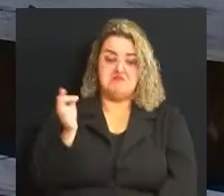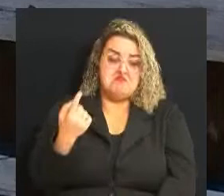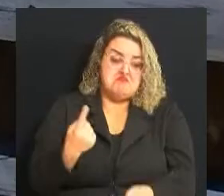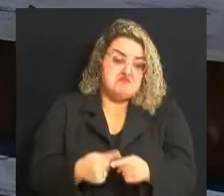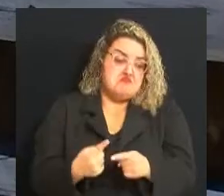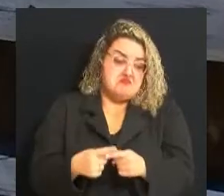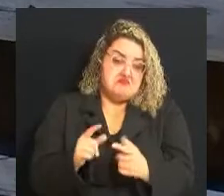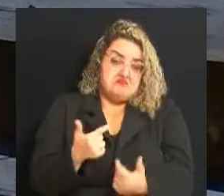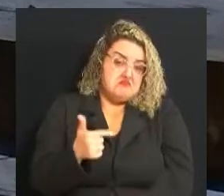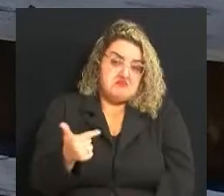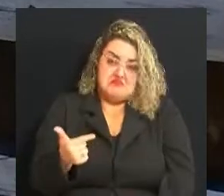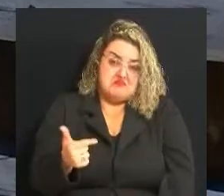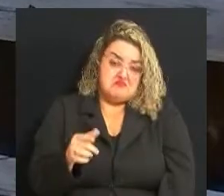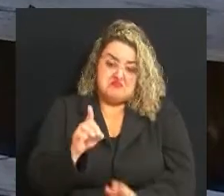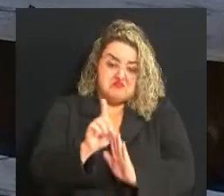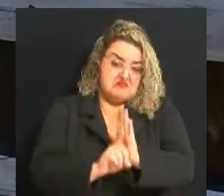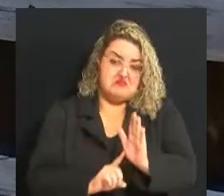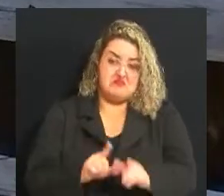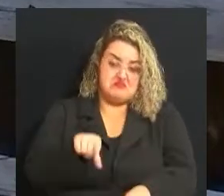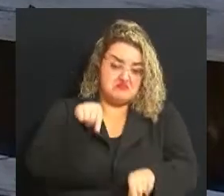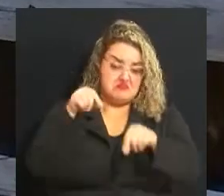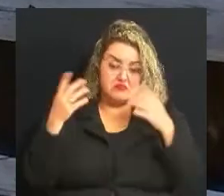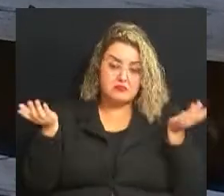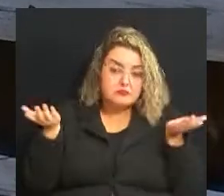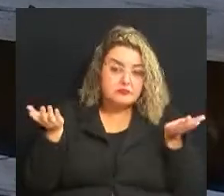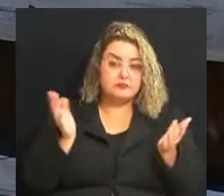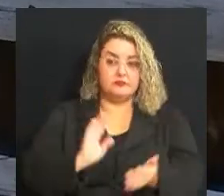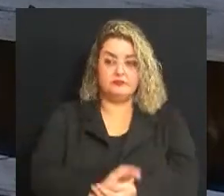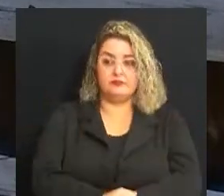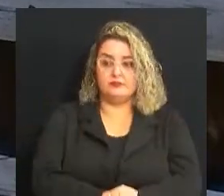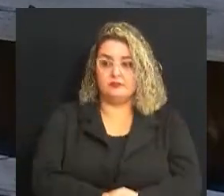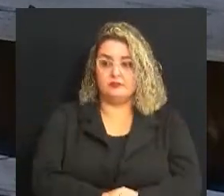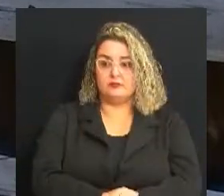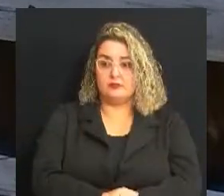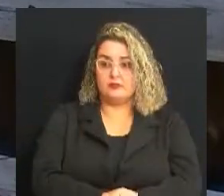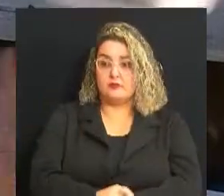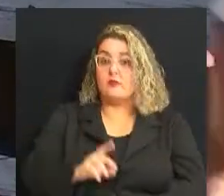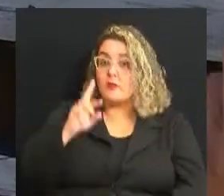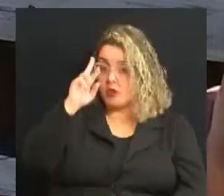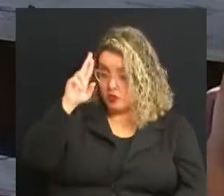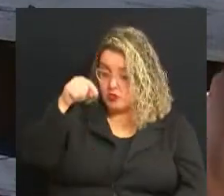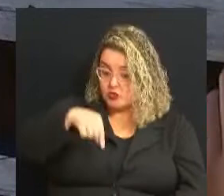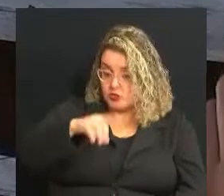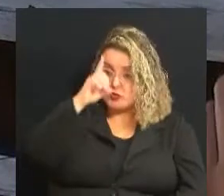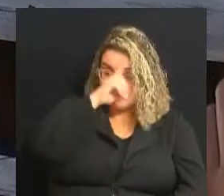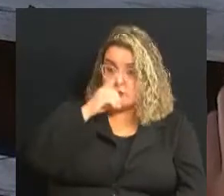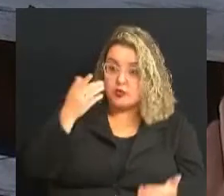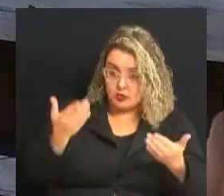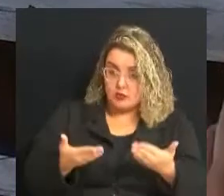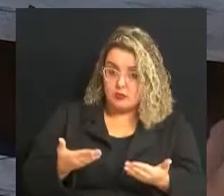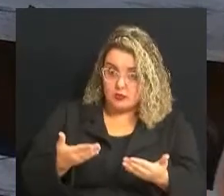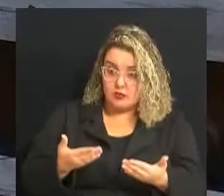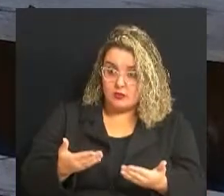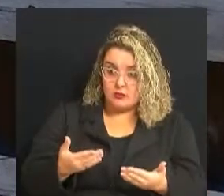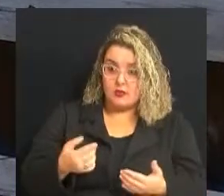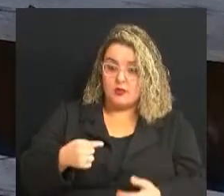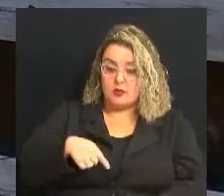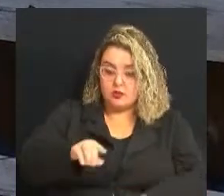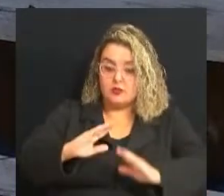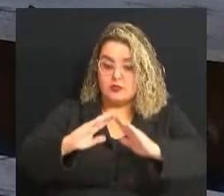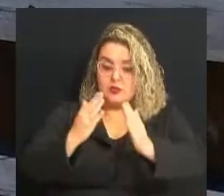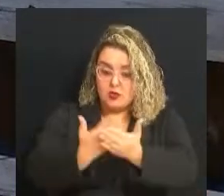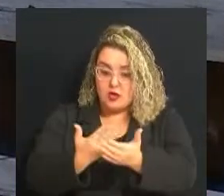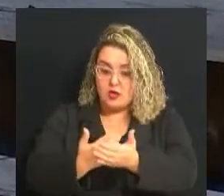nada porque eu não tive o direito de escolha Senhor então domingo agora vai